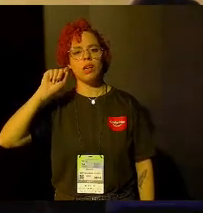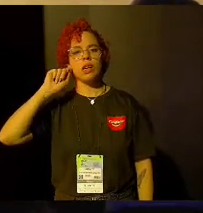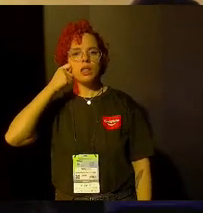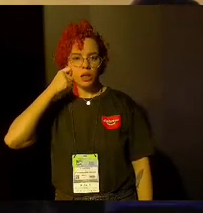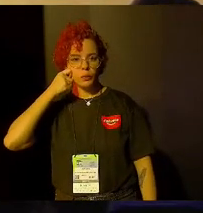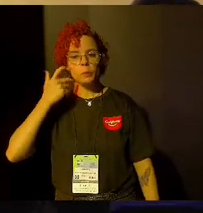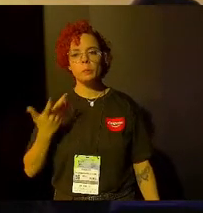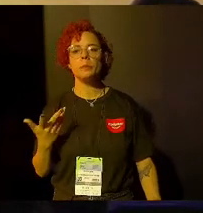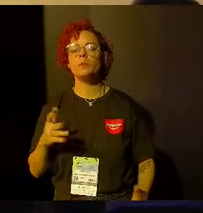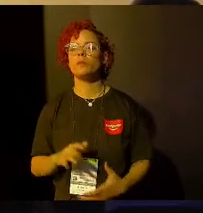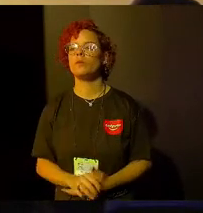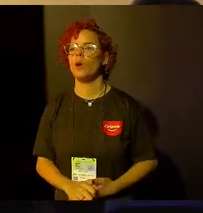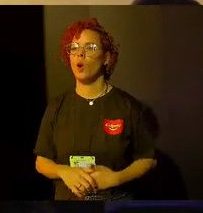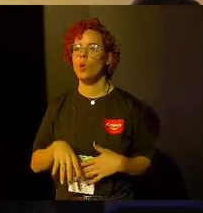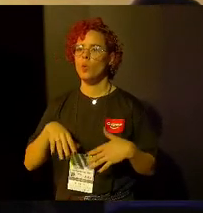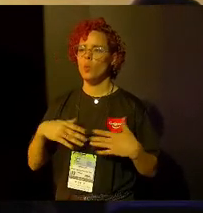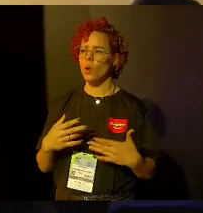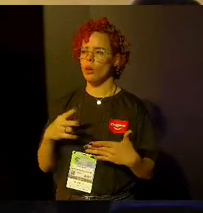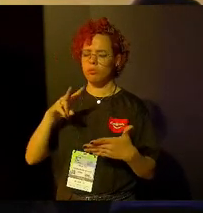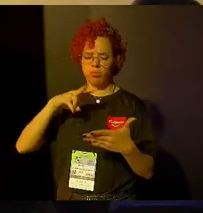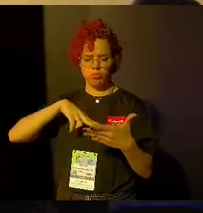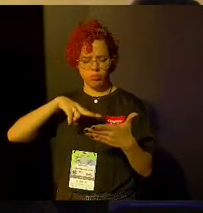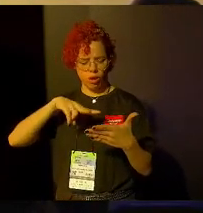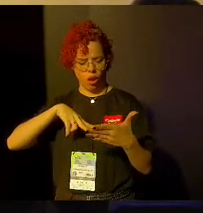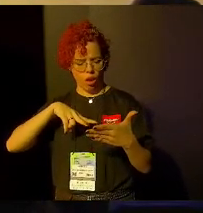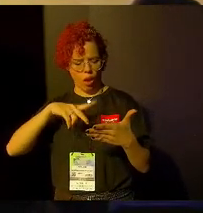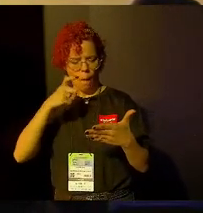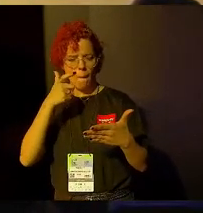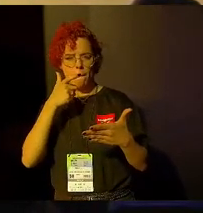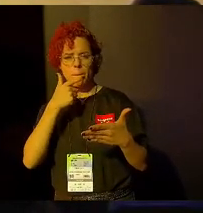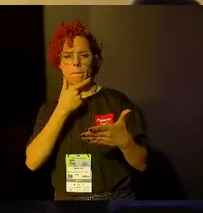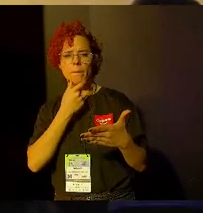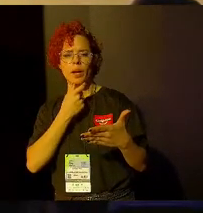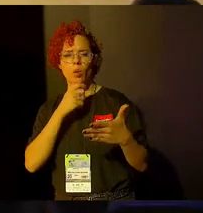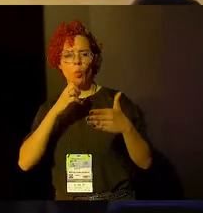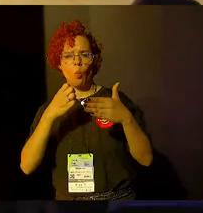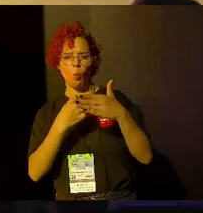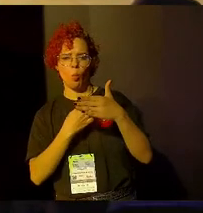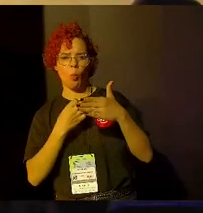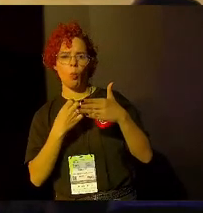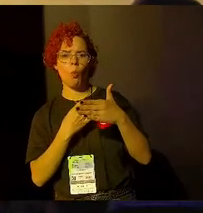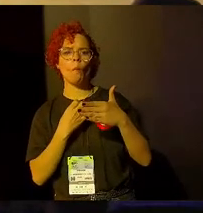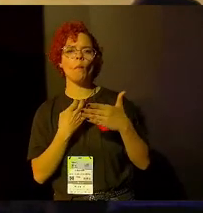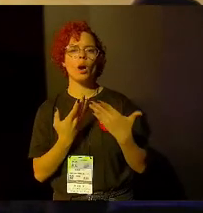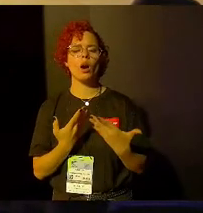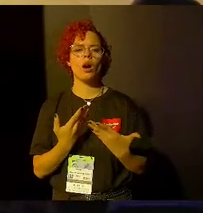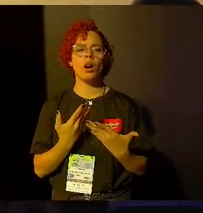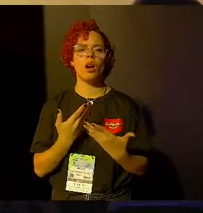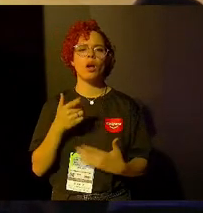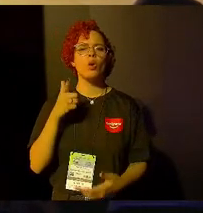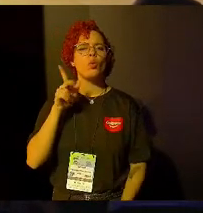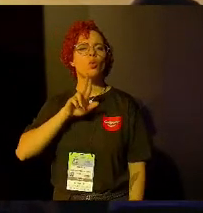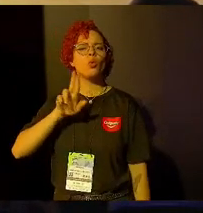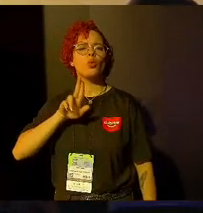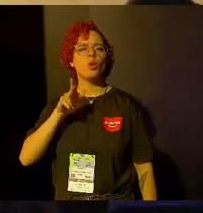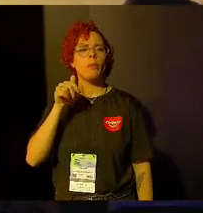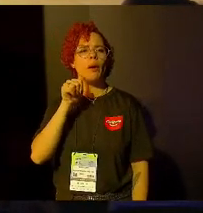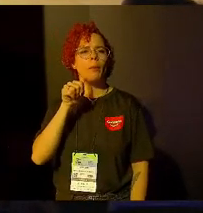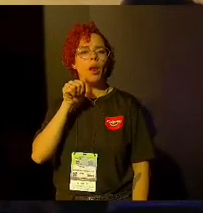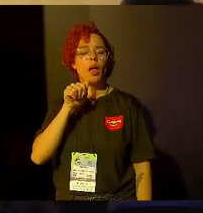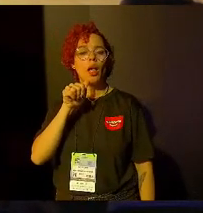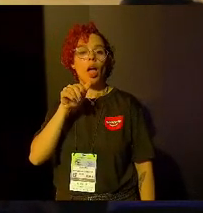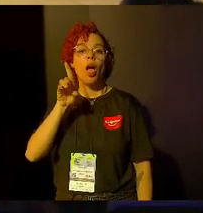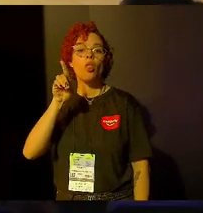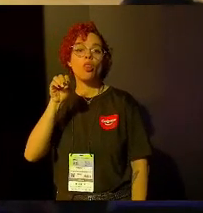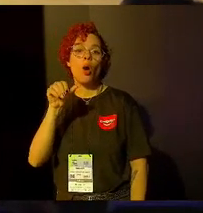gente lê o nome do empresário é o seu Henrique Fonseca e o nome da mulher que trabalha para ele Dona